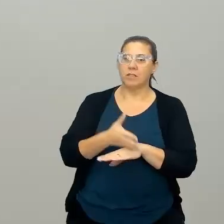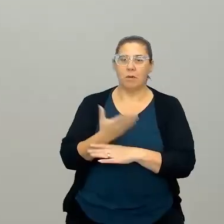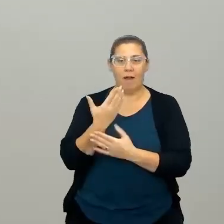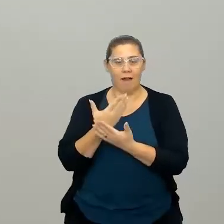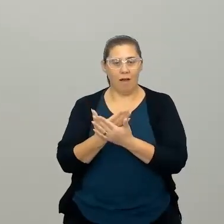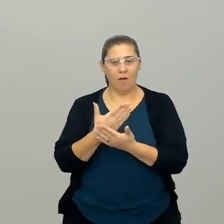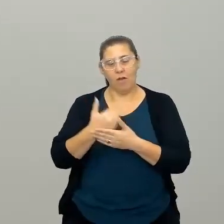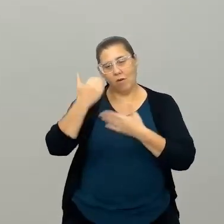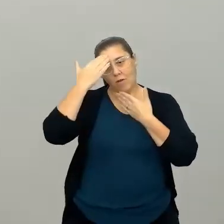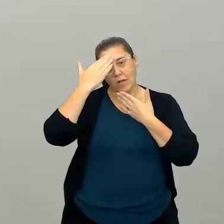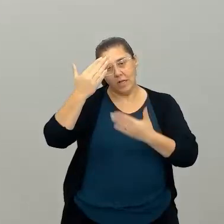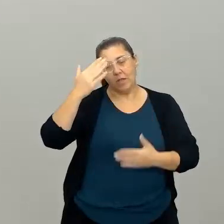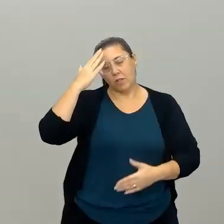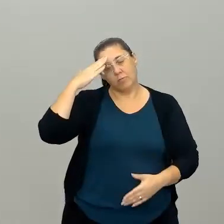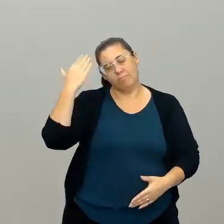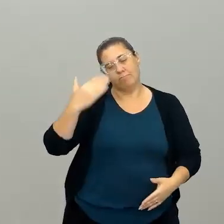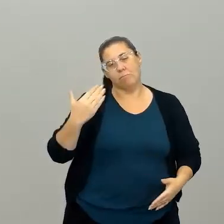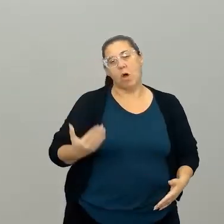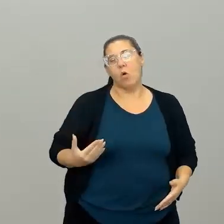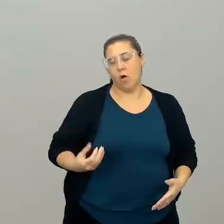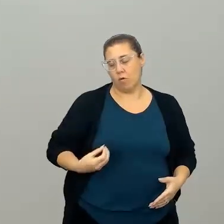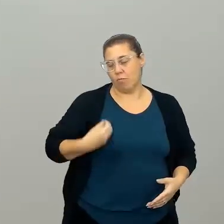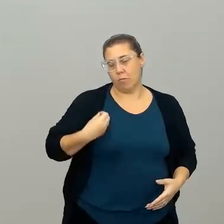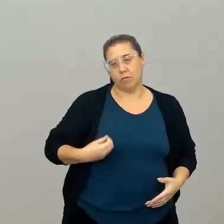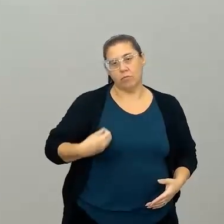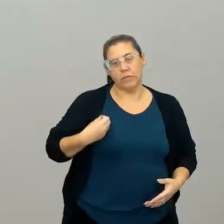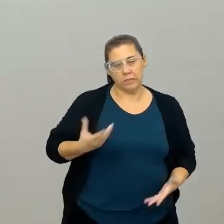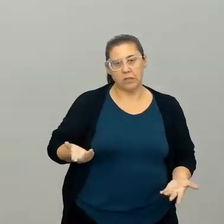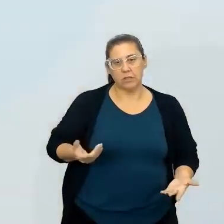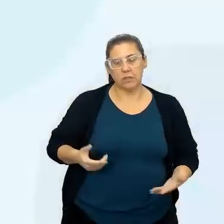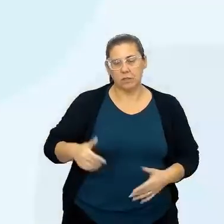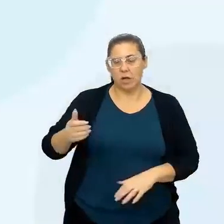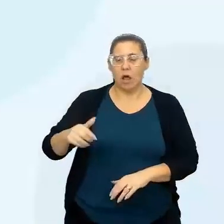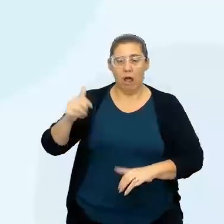que agradeço, eu que me sinto honrado aqui com a presença do professor.